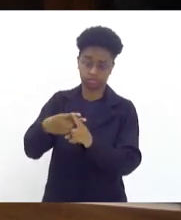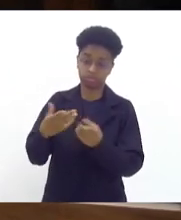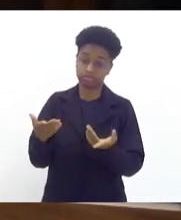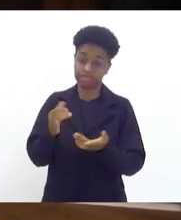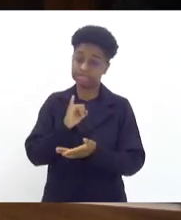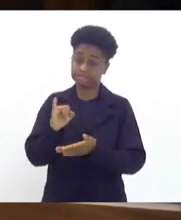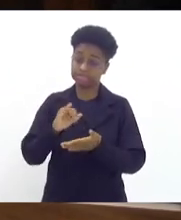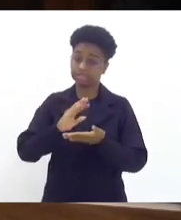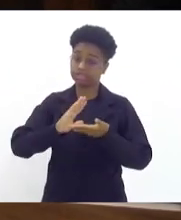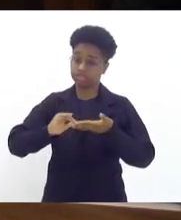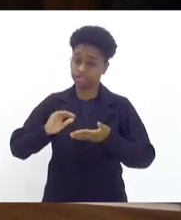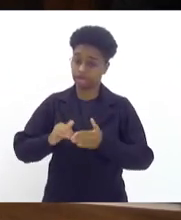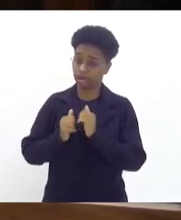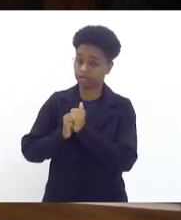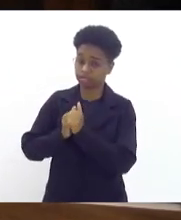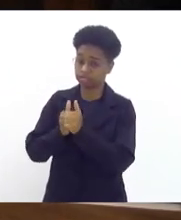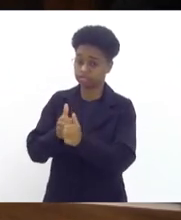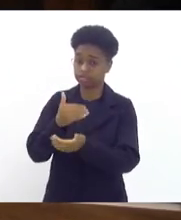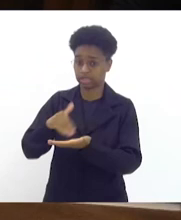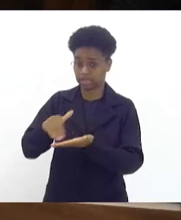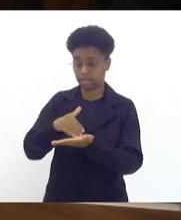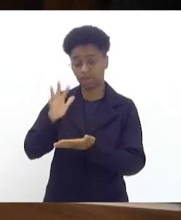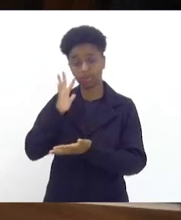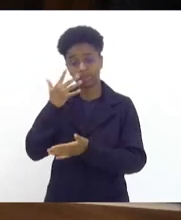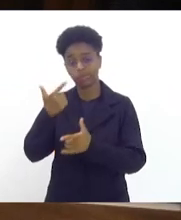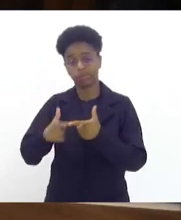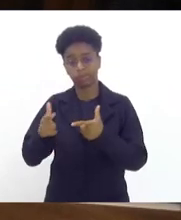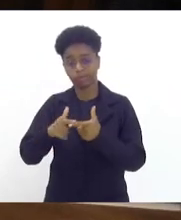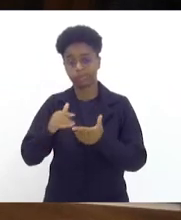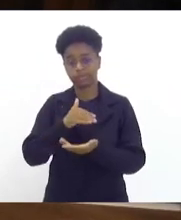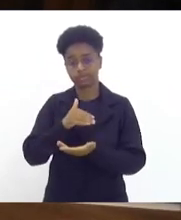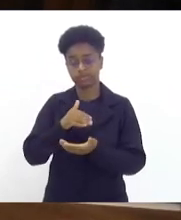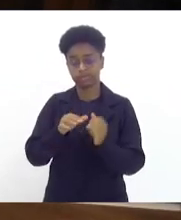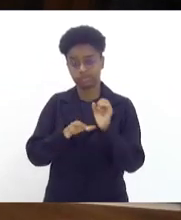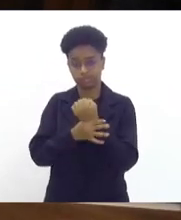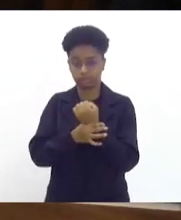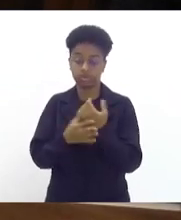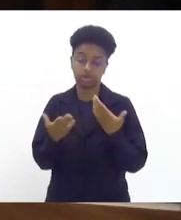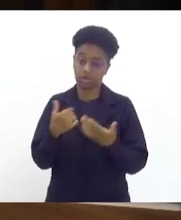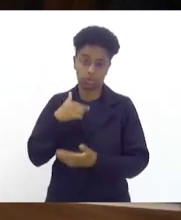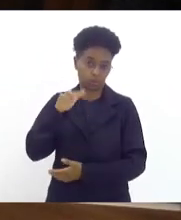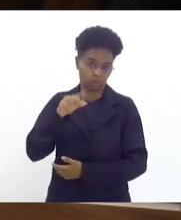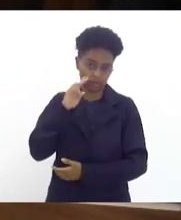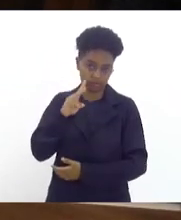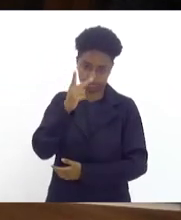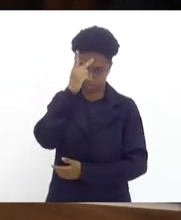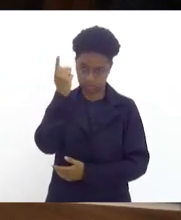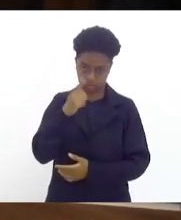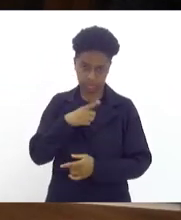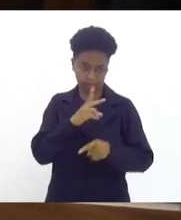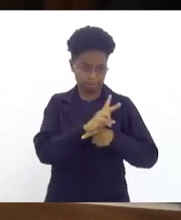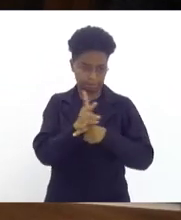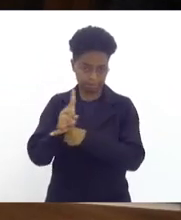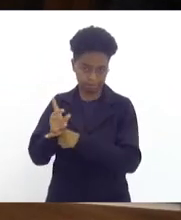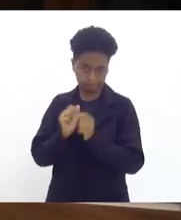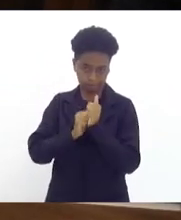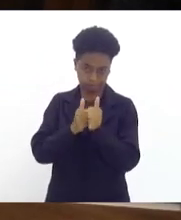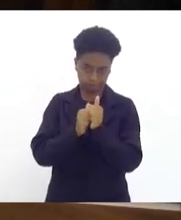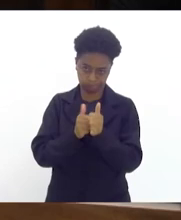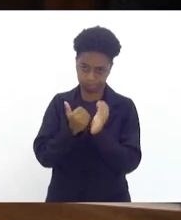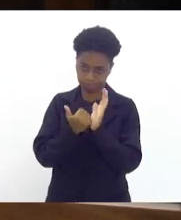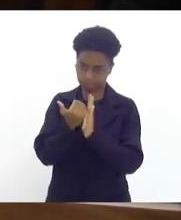secretário aí resolvi o problema de segurança porque nunca vi alguém com tanta escolta Sem comentários